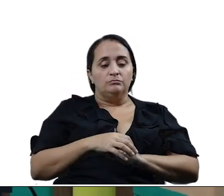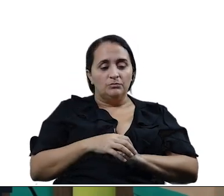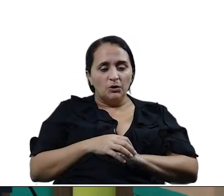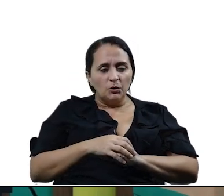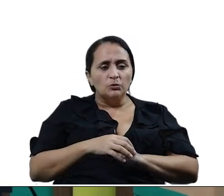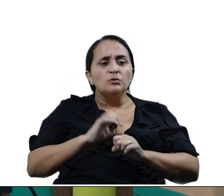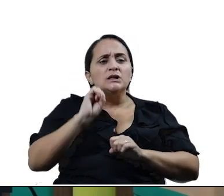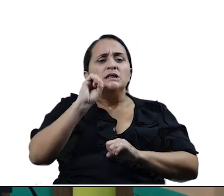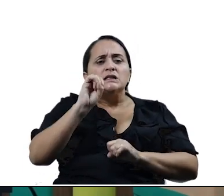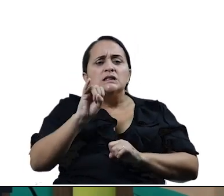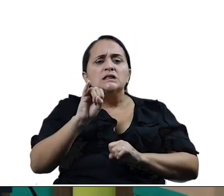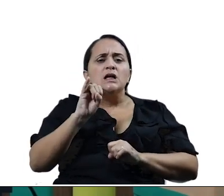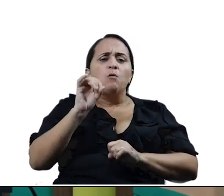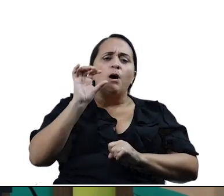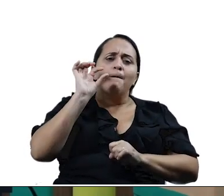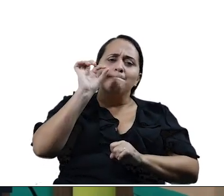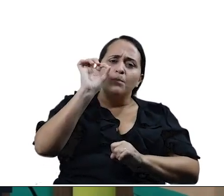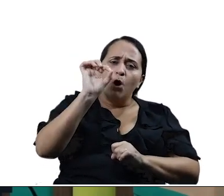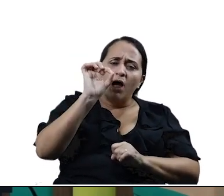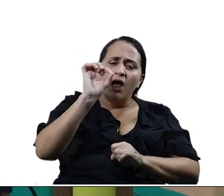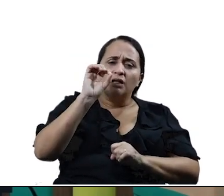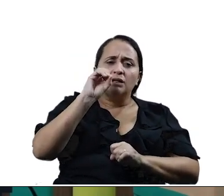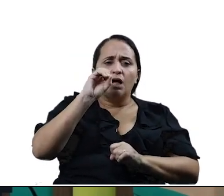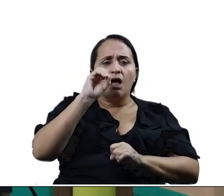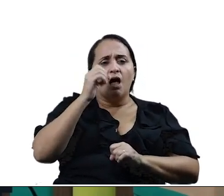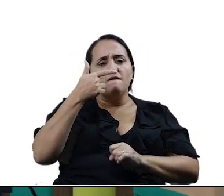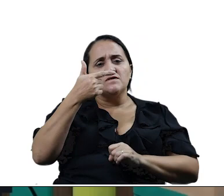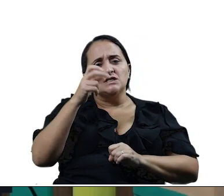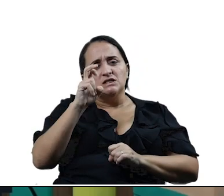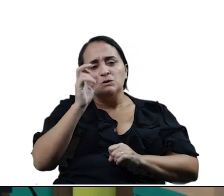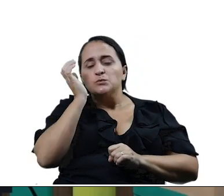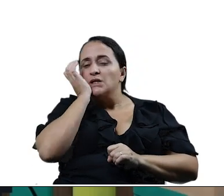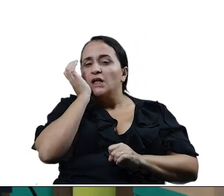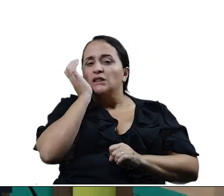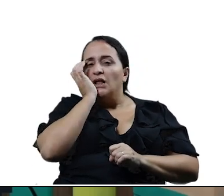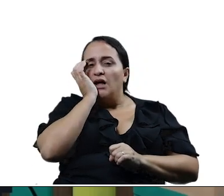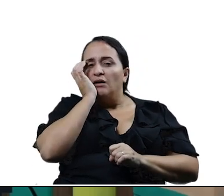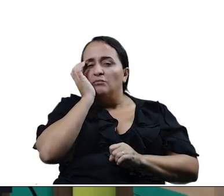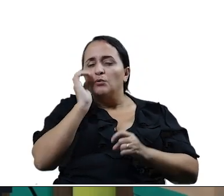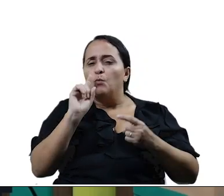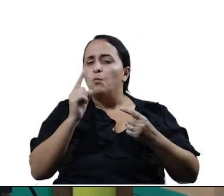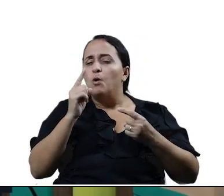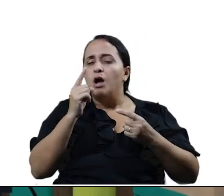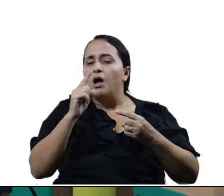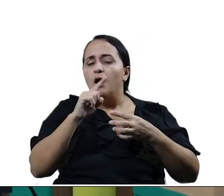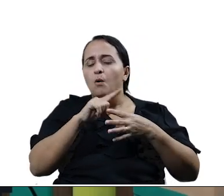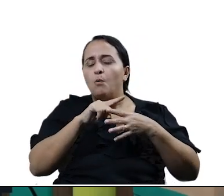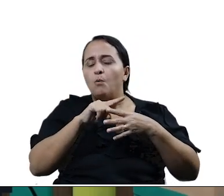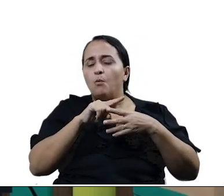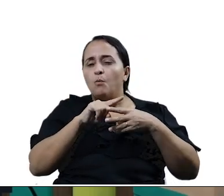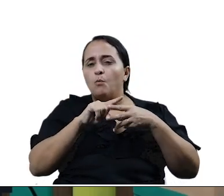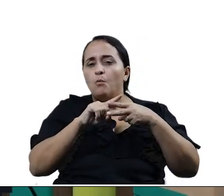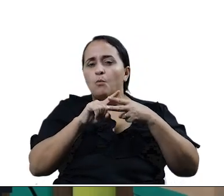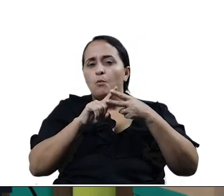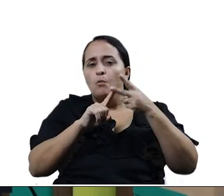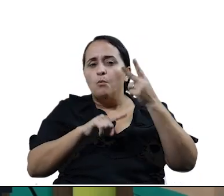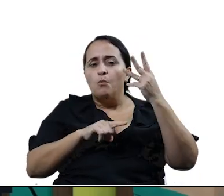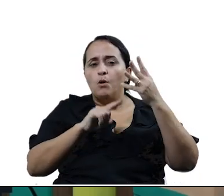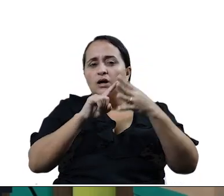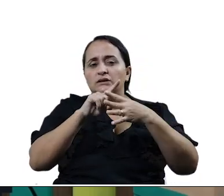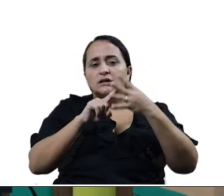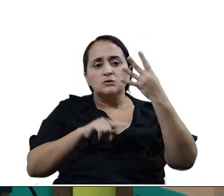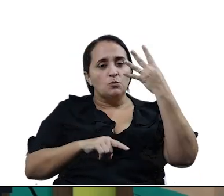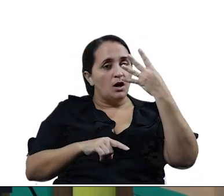centavos. Para ter R$1 de moeda de 25 centavos, eu preciso de quantas? Então,